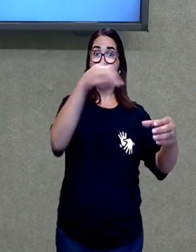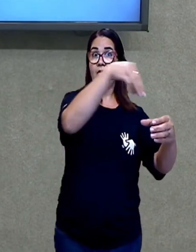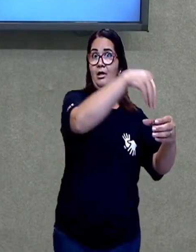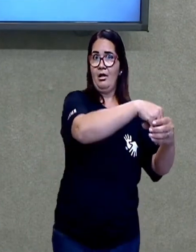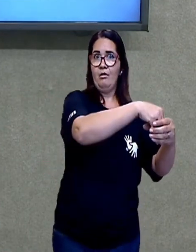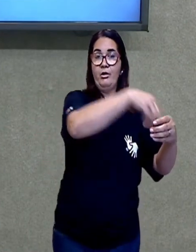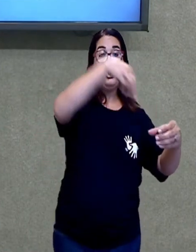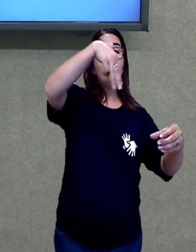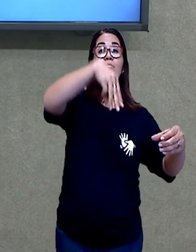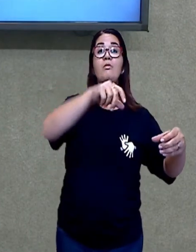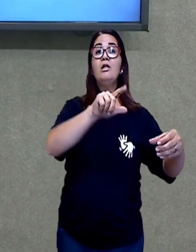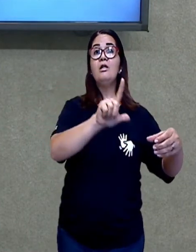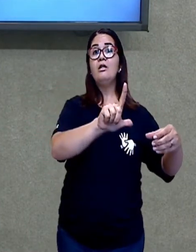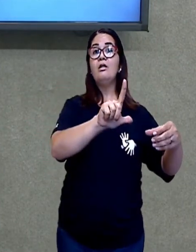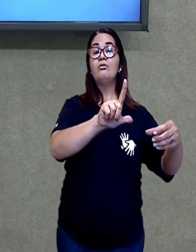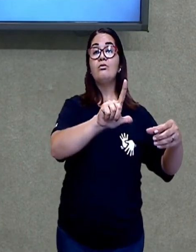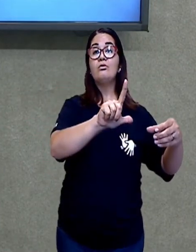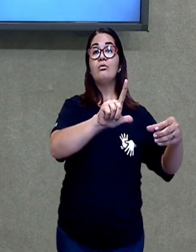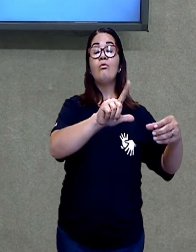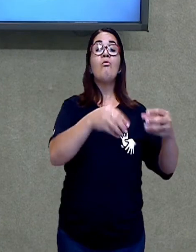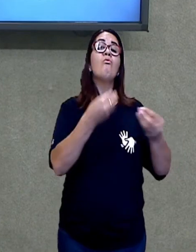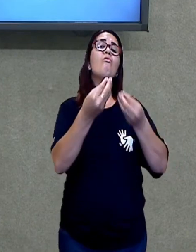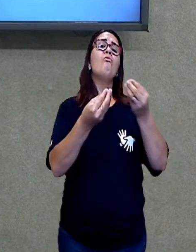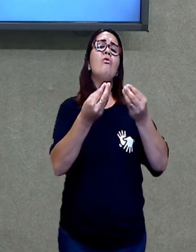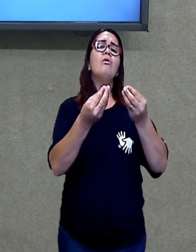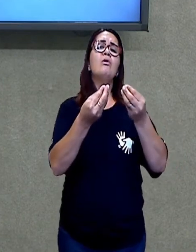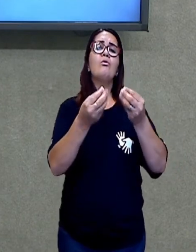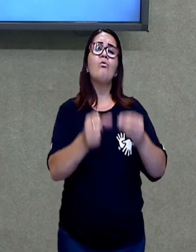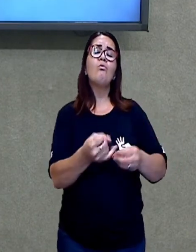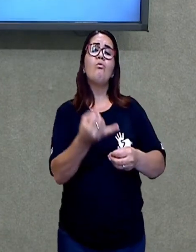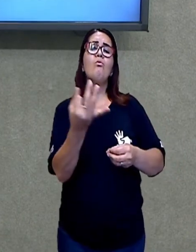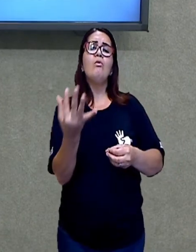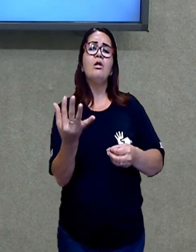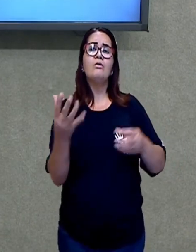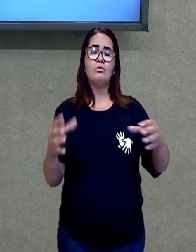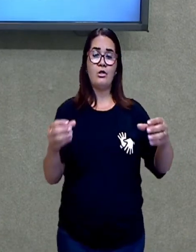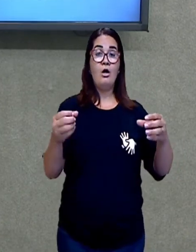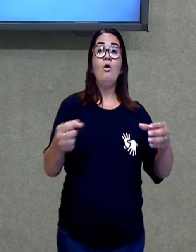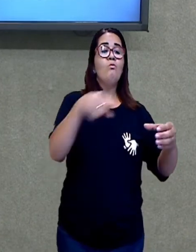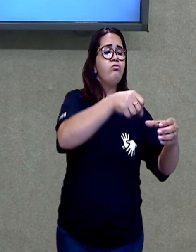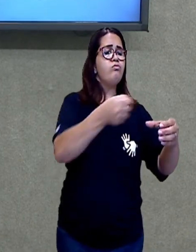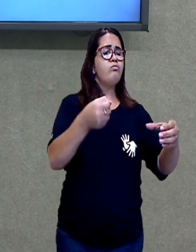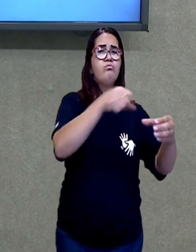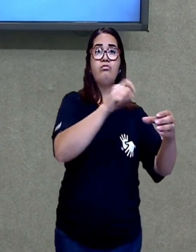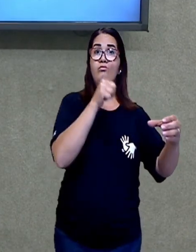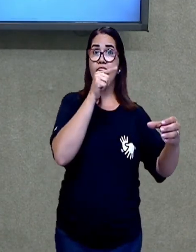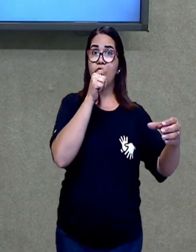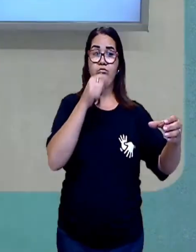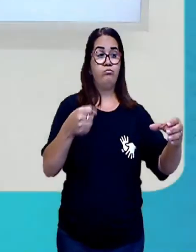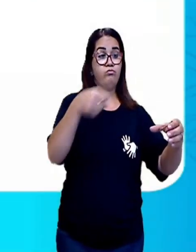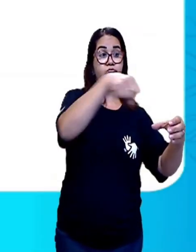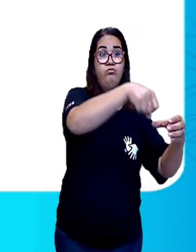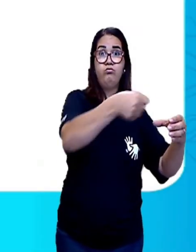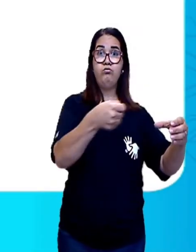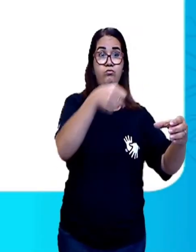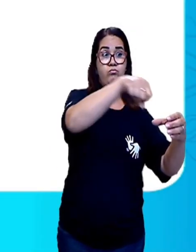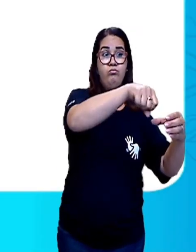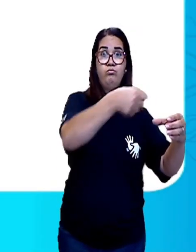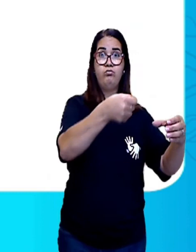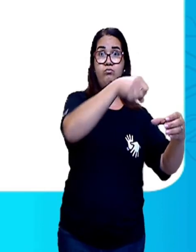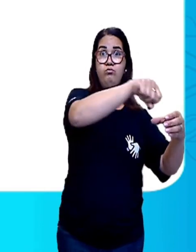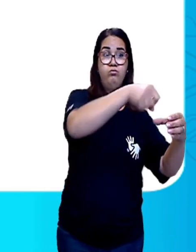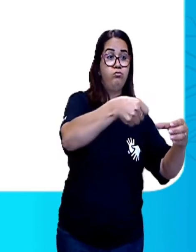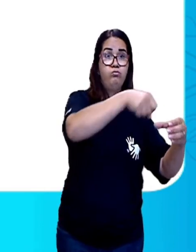mililitros possui, ou seja, cabe dentro desse recipiente. Então, qual que é a nossa regra? De litro